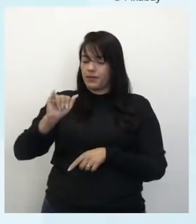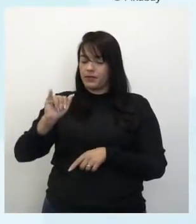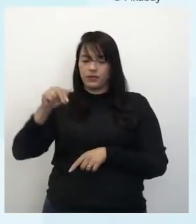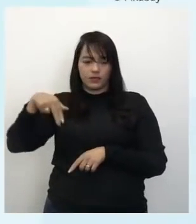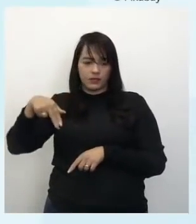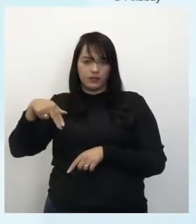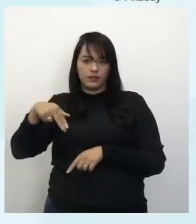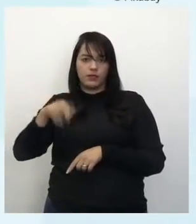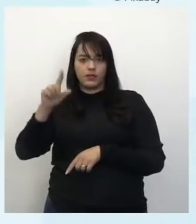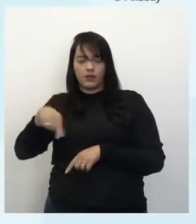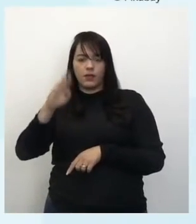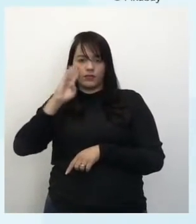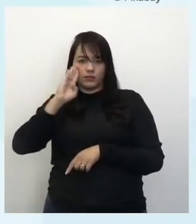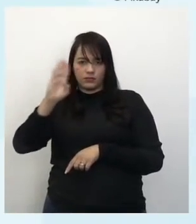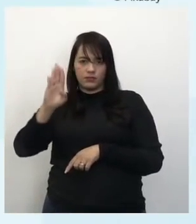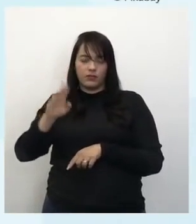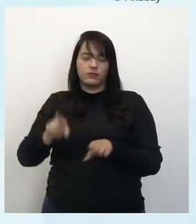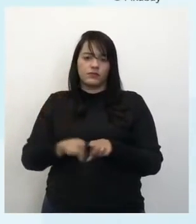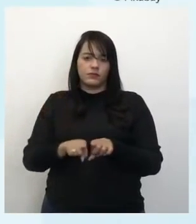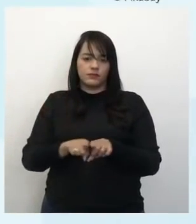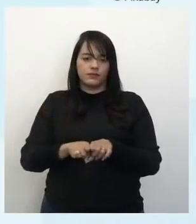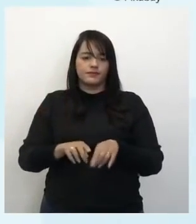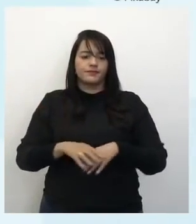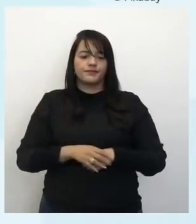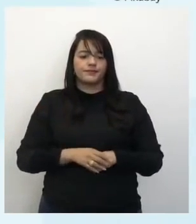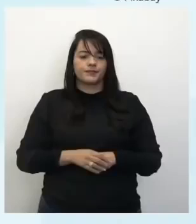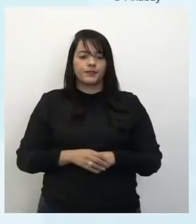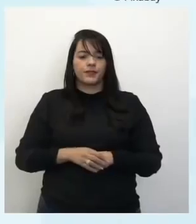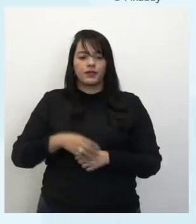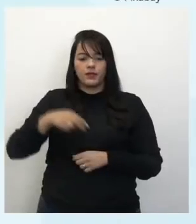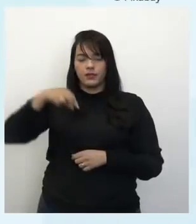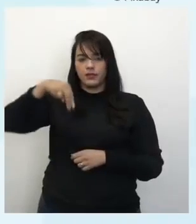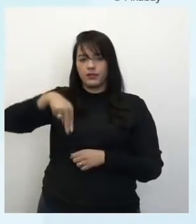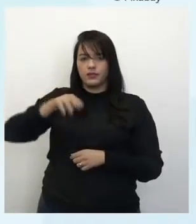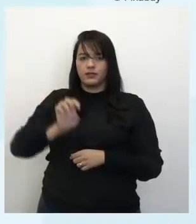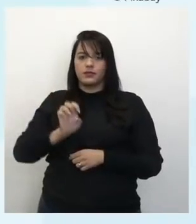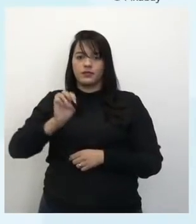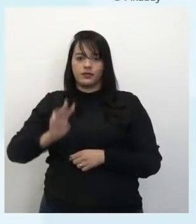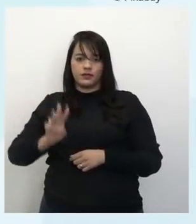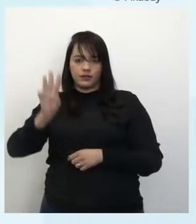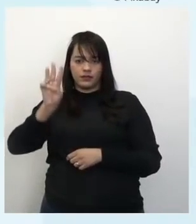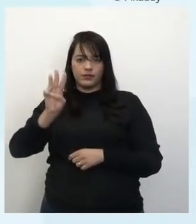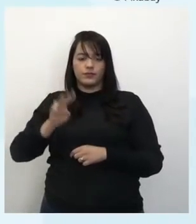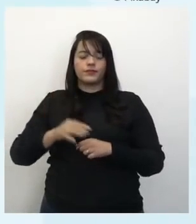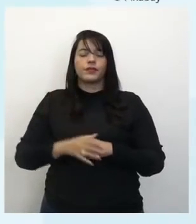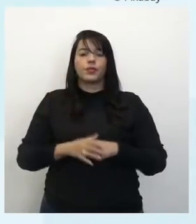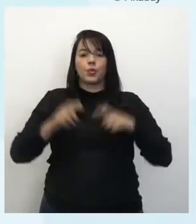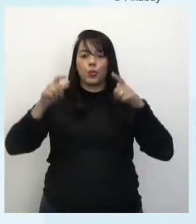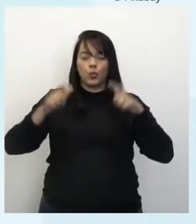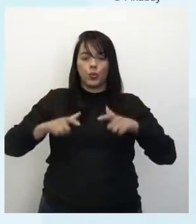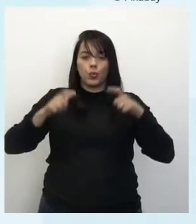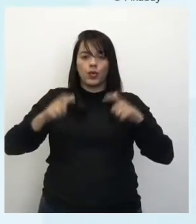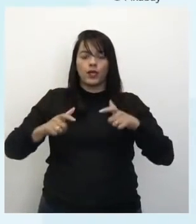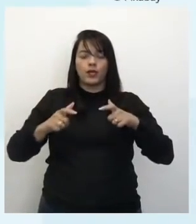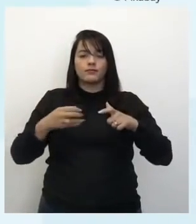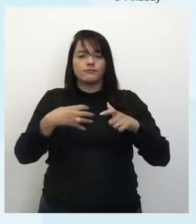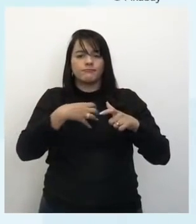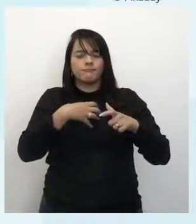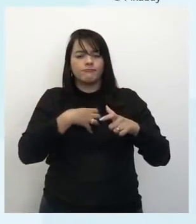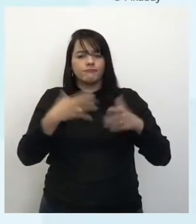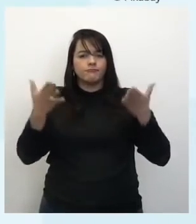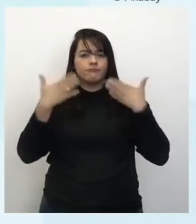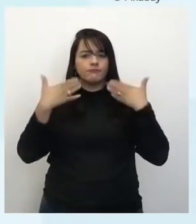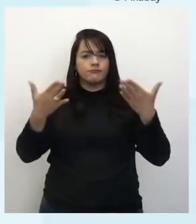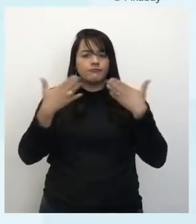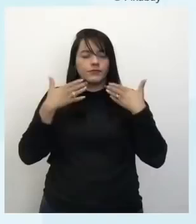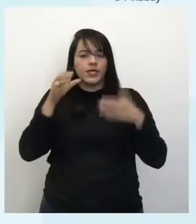adjetivo nesse sentido aqui, né? Sim, podemos. E new também, né? New também já está aqui, né? Uhum. O clima é quente, warm. Aqui warm é